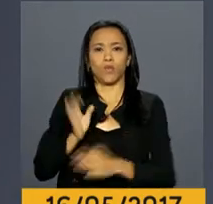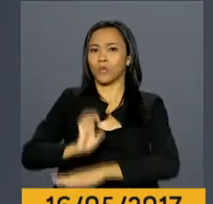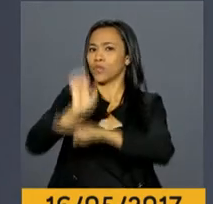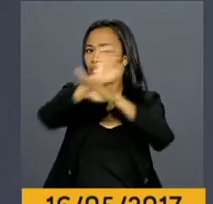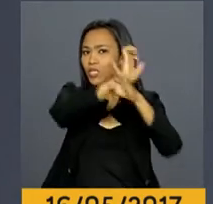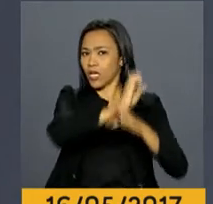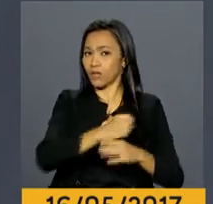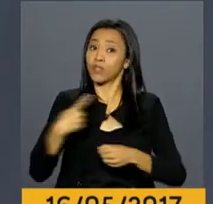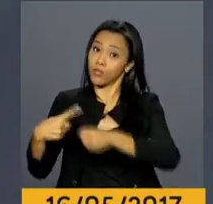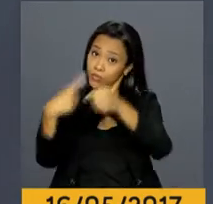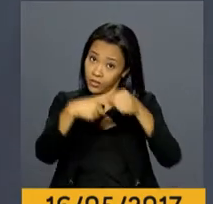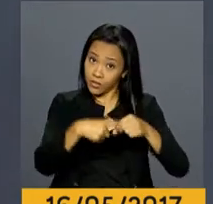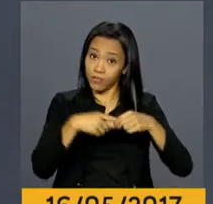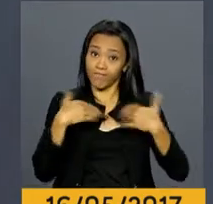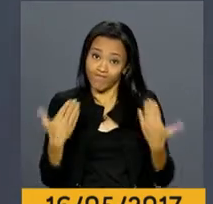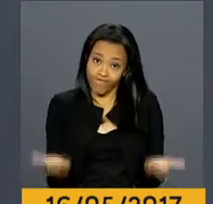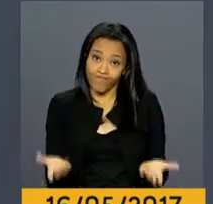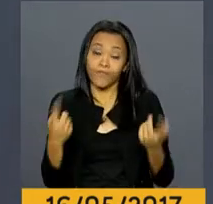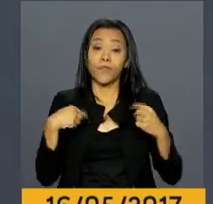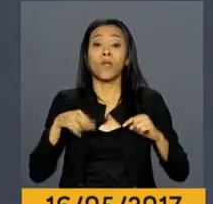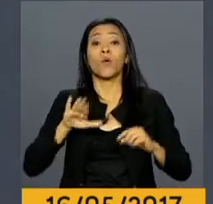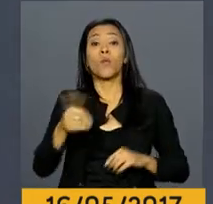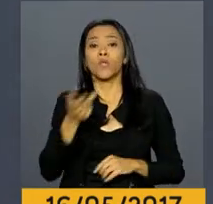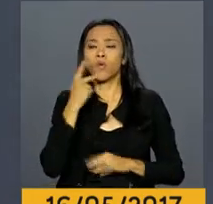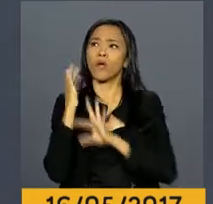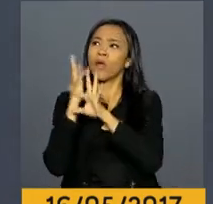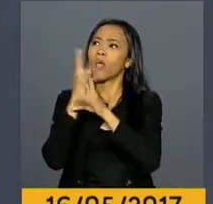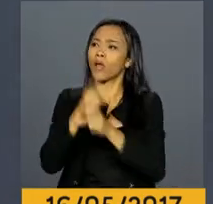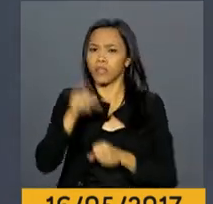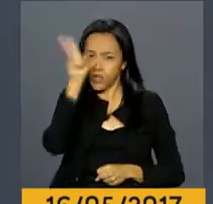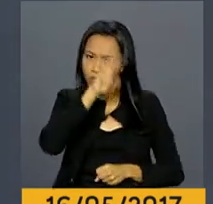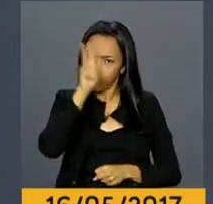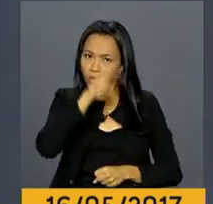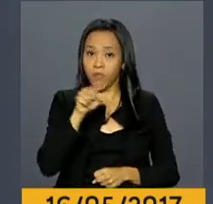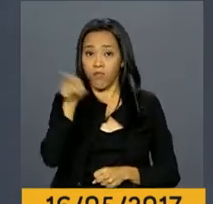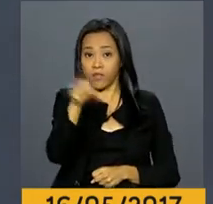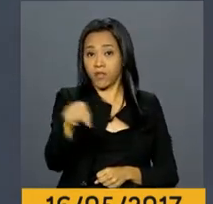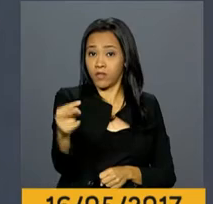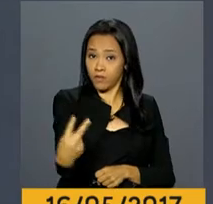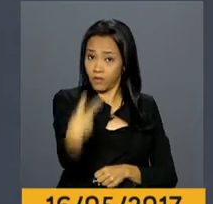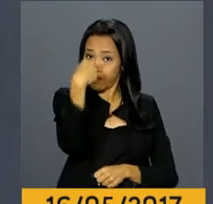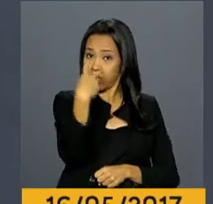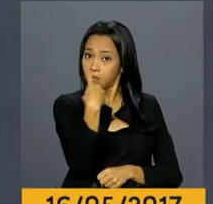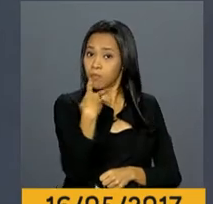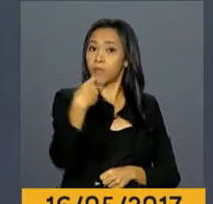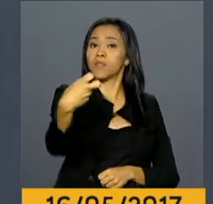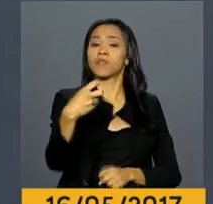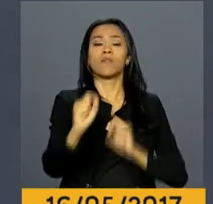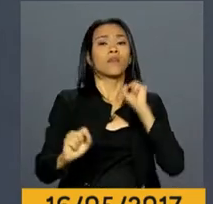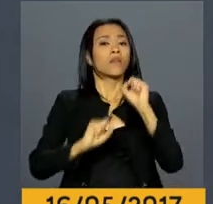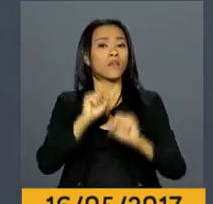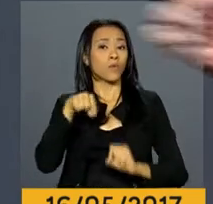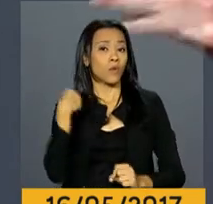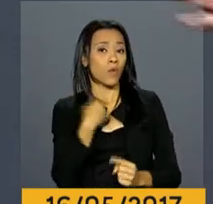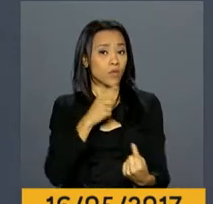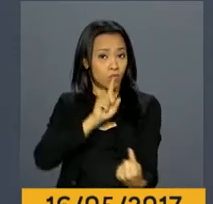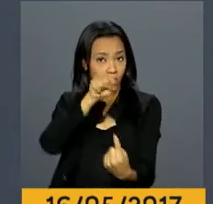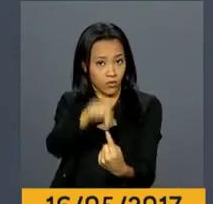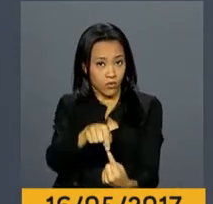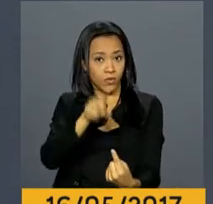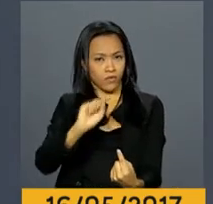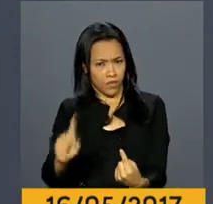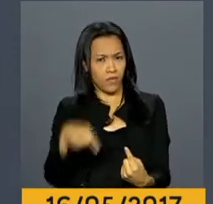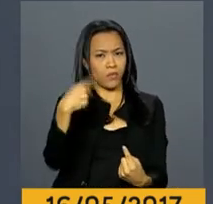e municípios. Ora bem, quando eu digo isso, é para ressaltar que o nosso objetivo, logo depois